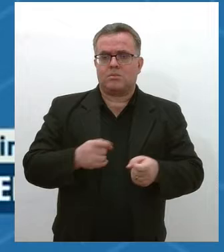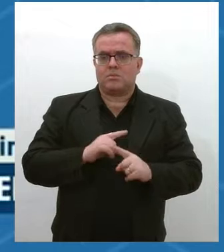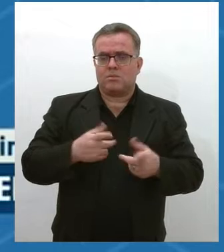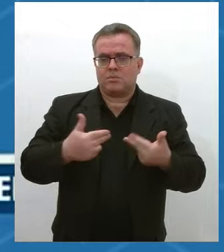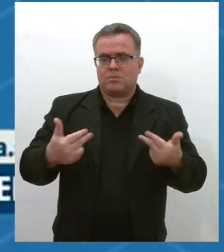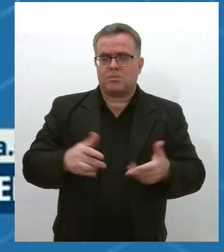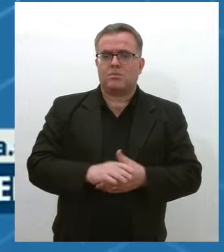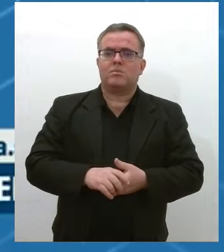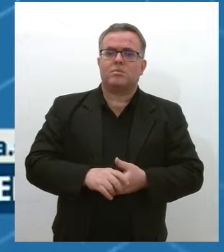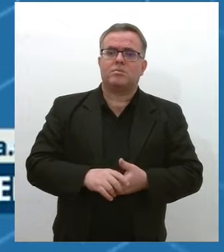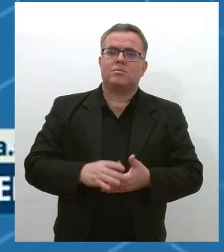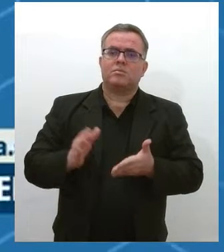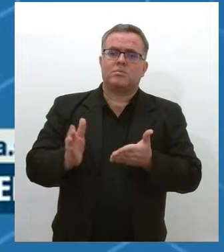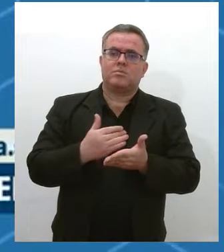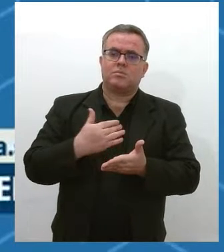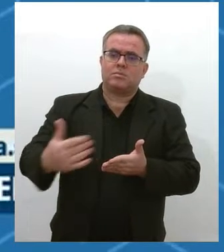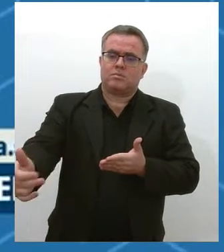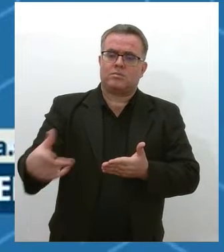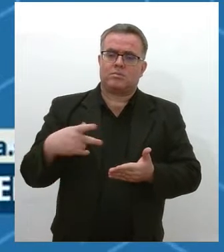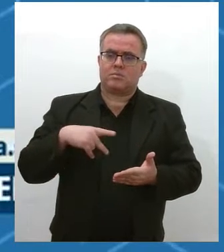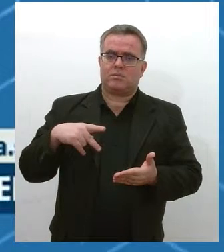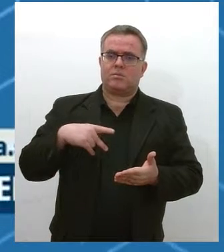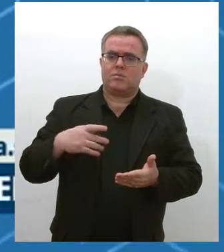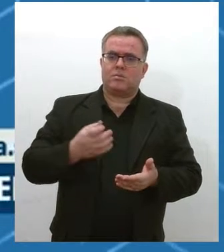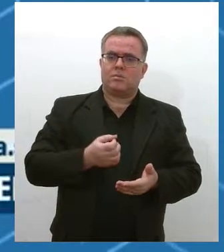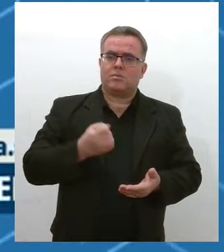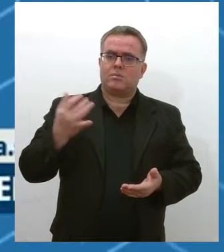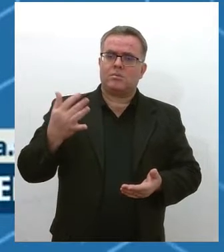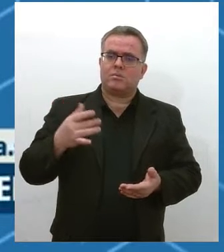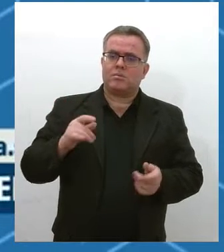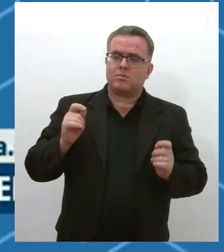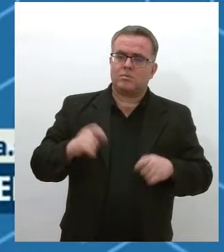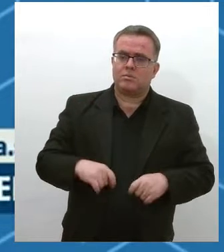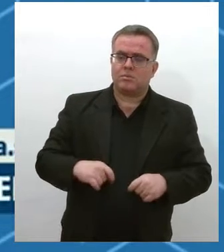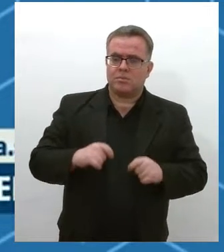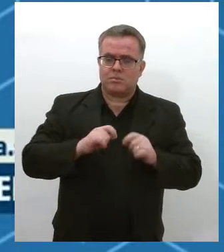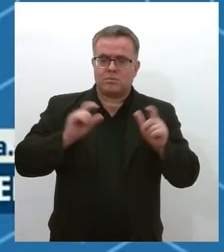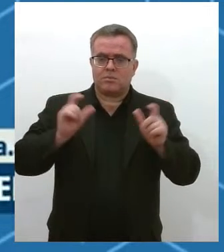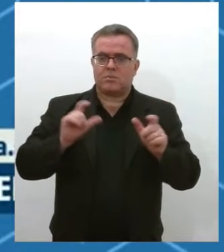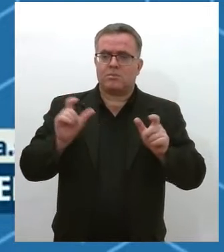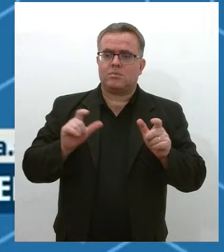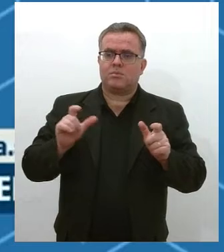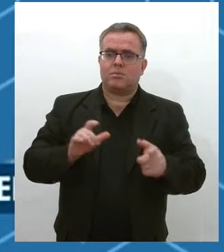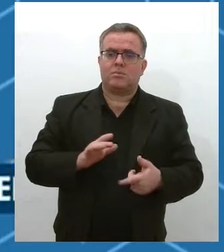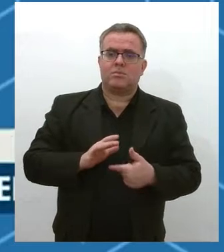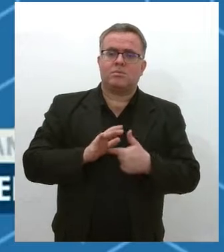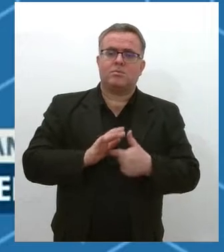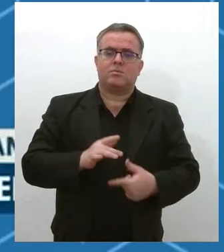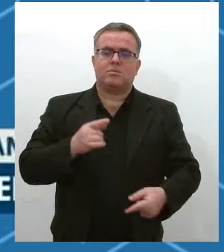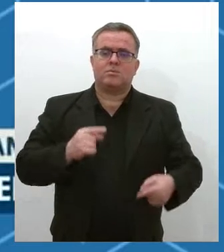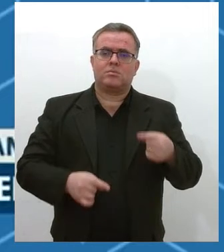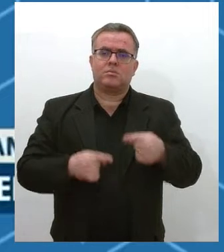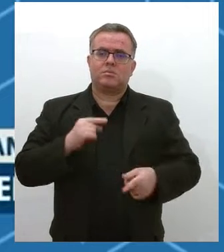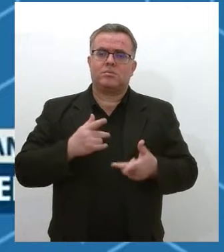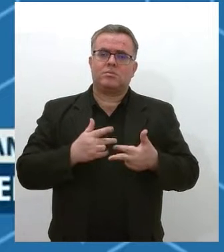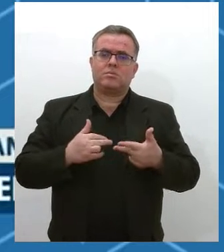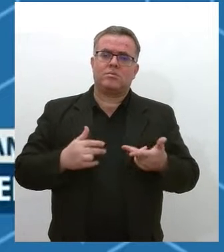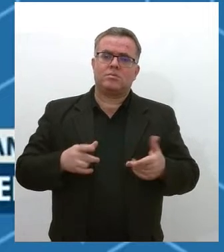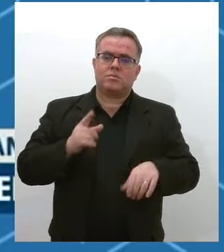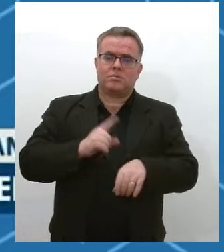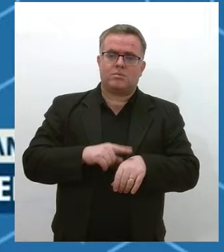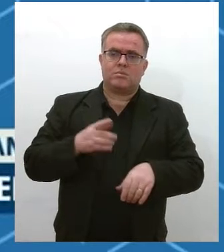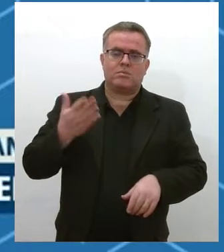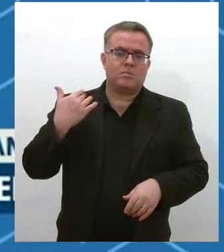eram anônimos e quase todos polêmicos. Eles refletem as discussões políticas do momento e